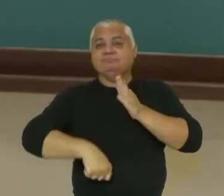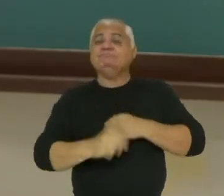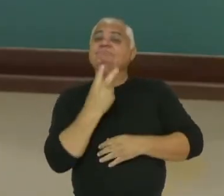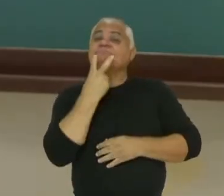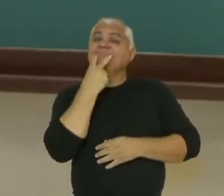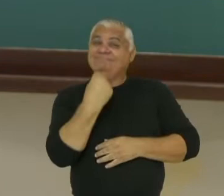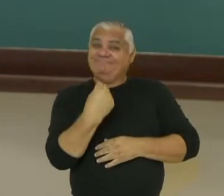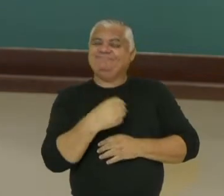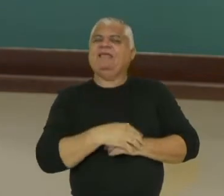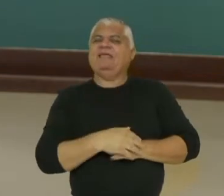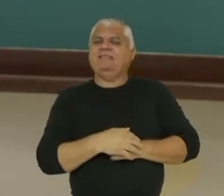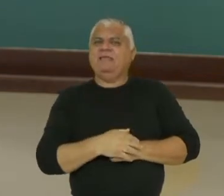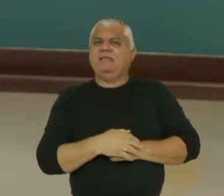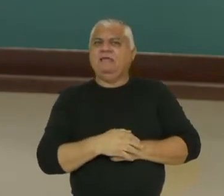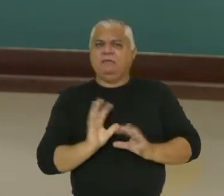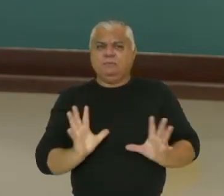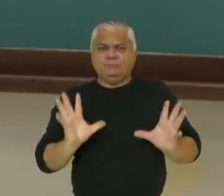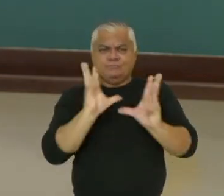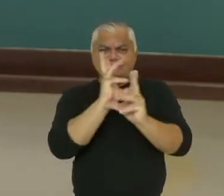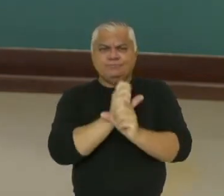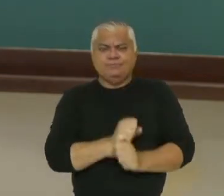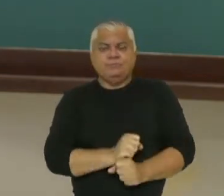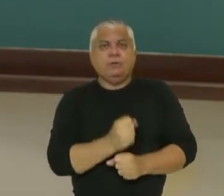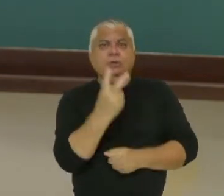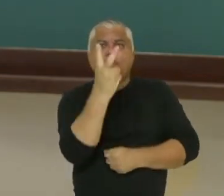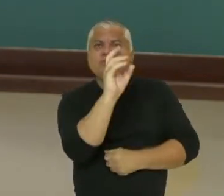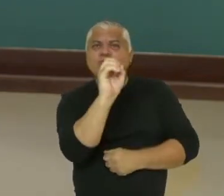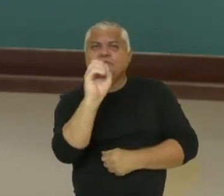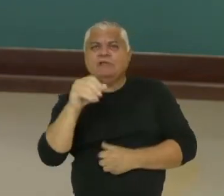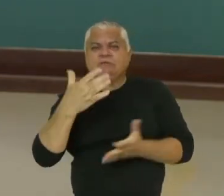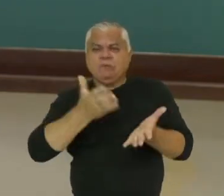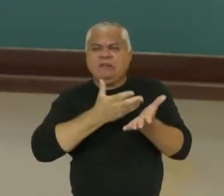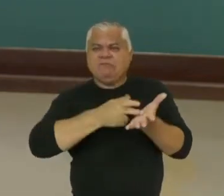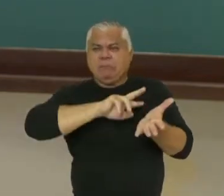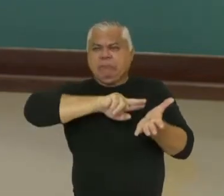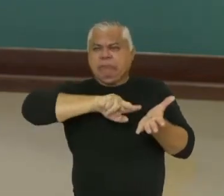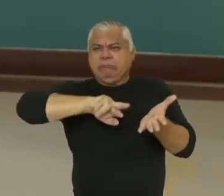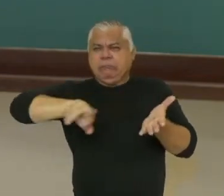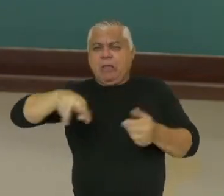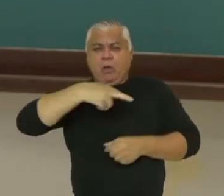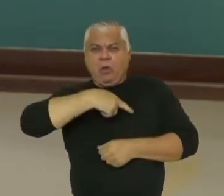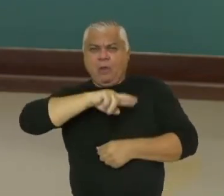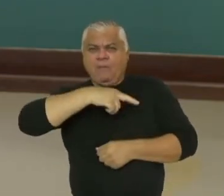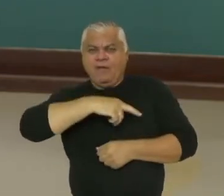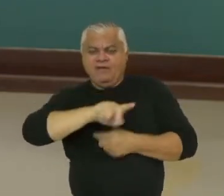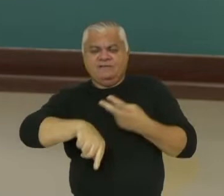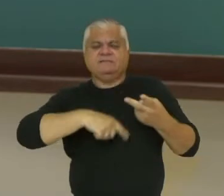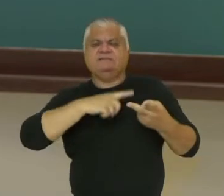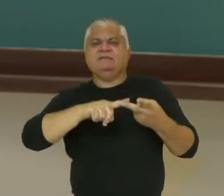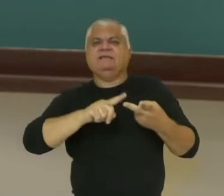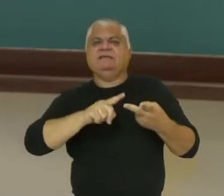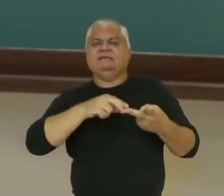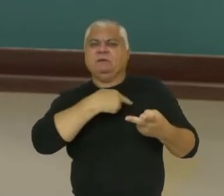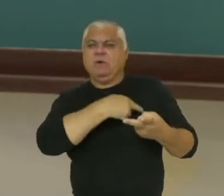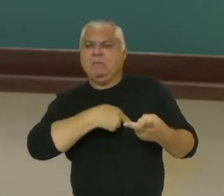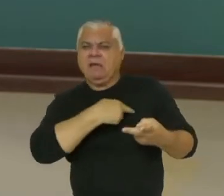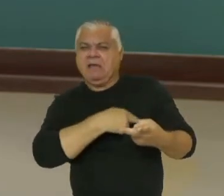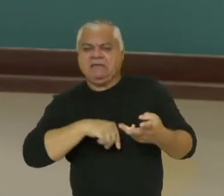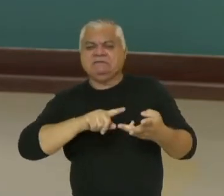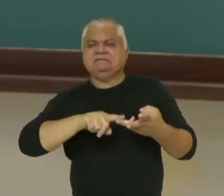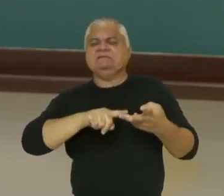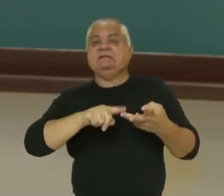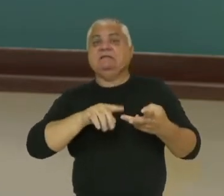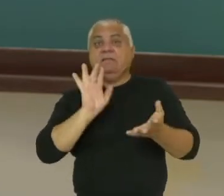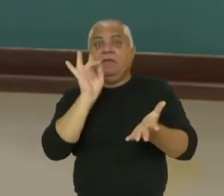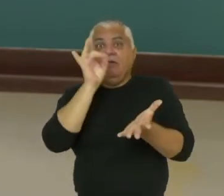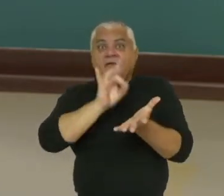tem mais de 200 contos escritos, né? Além de romances, além de inovar no